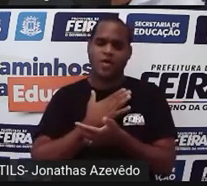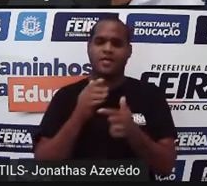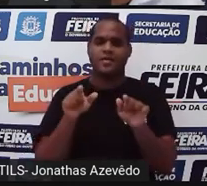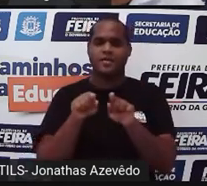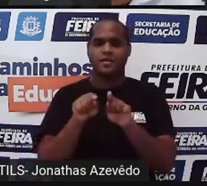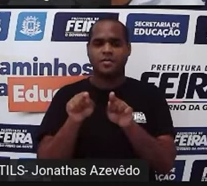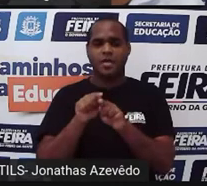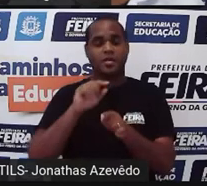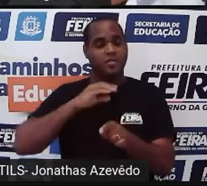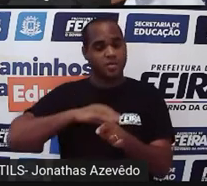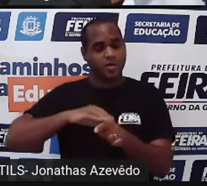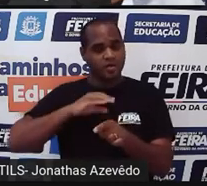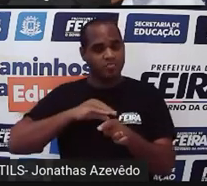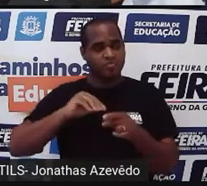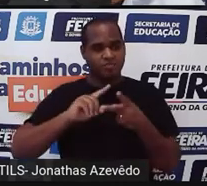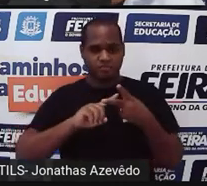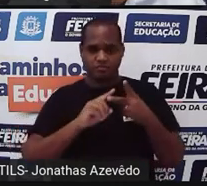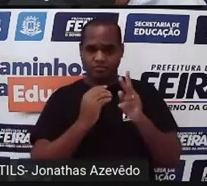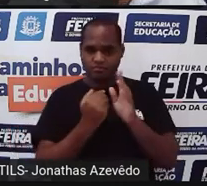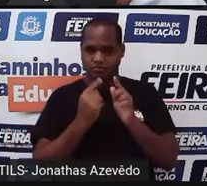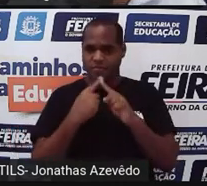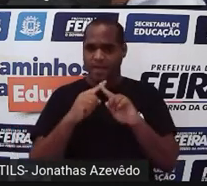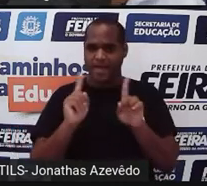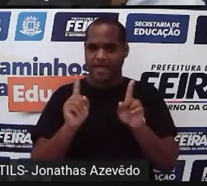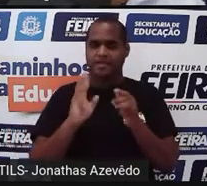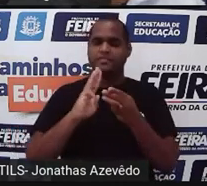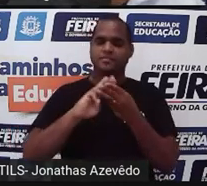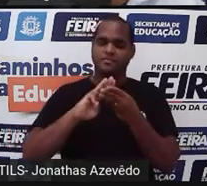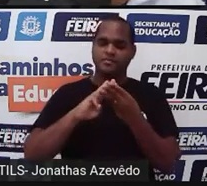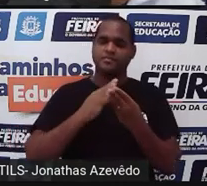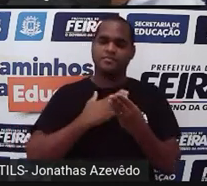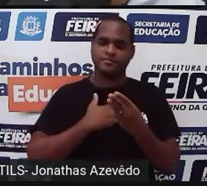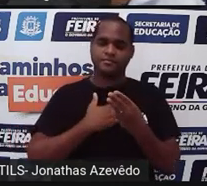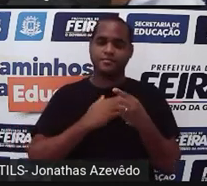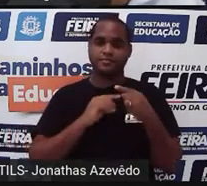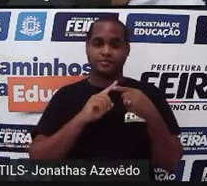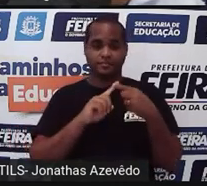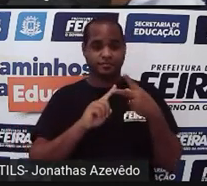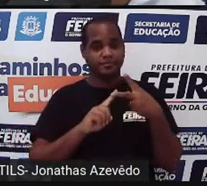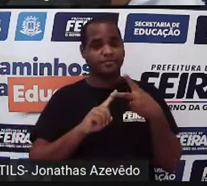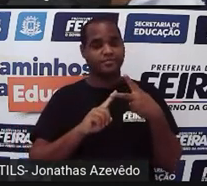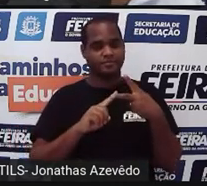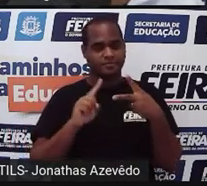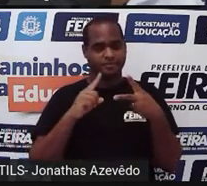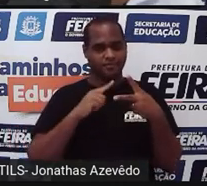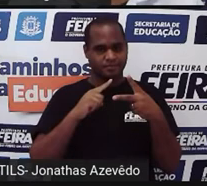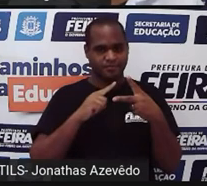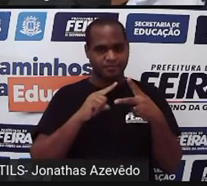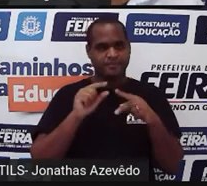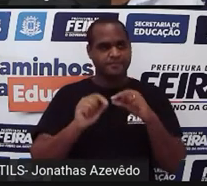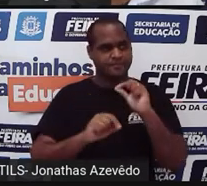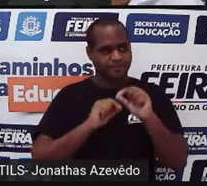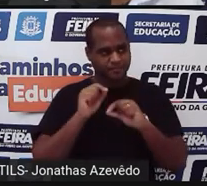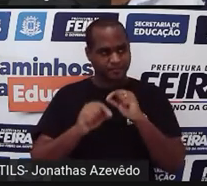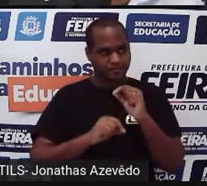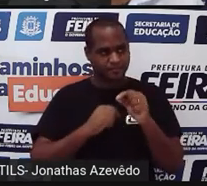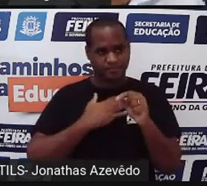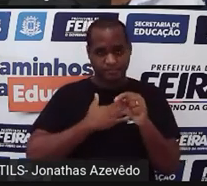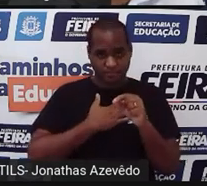de português, mas gostam de matemática. Então, esses cinco aqui, ó, também gostam de